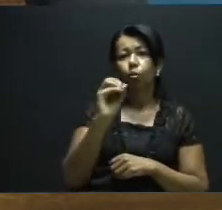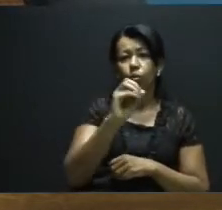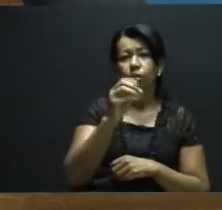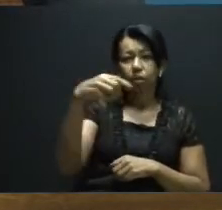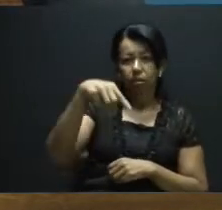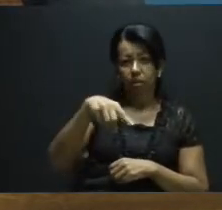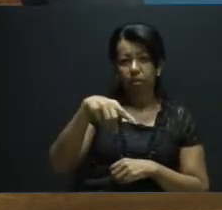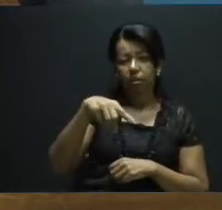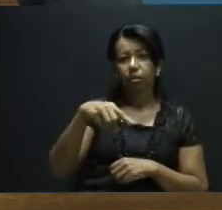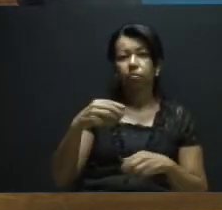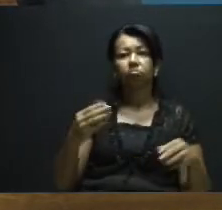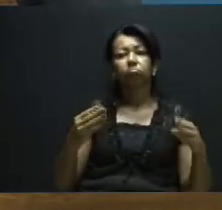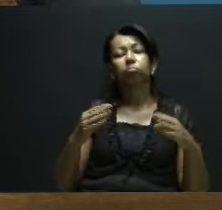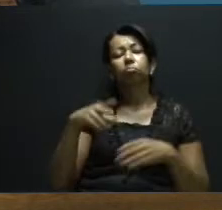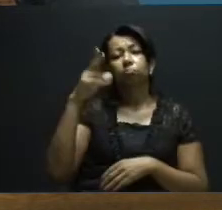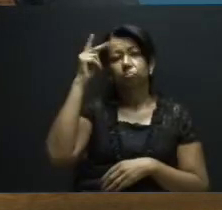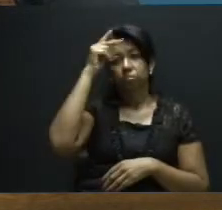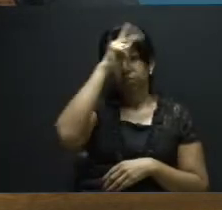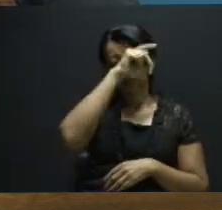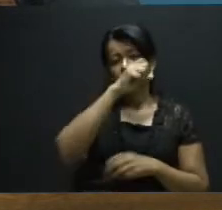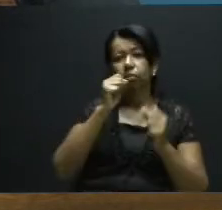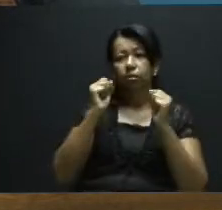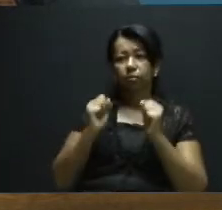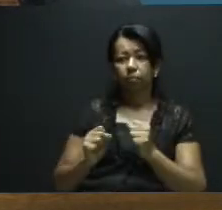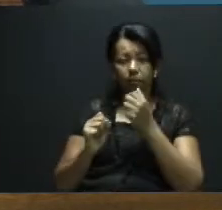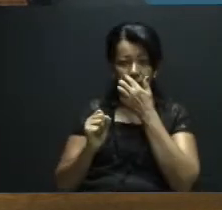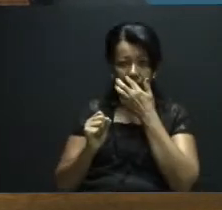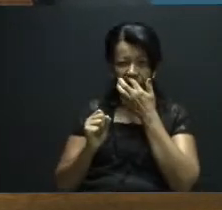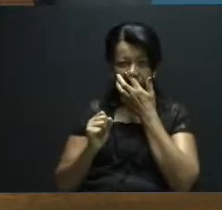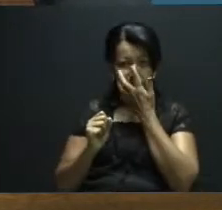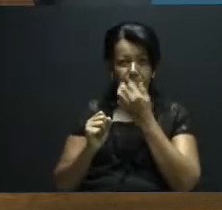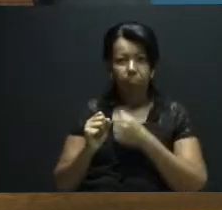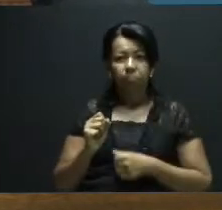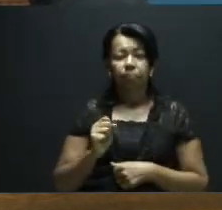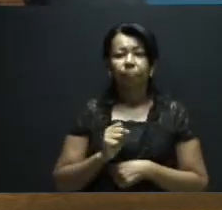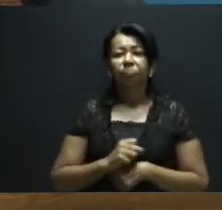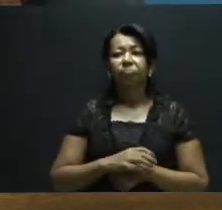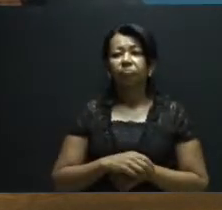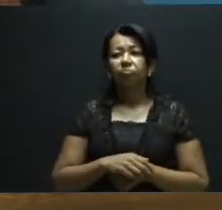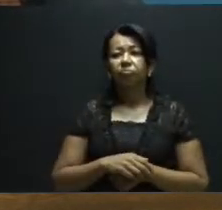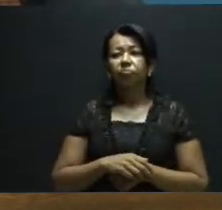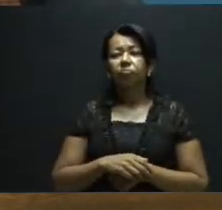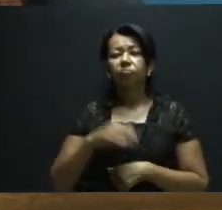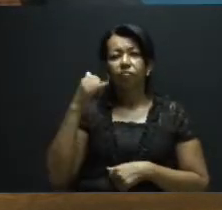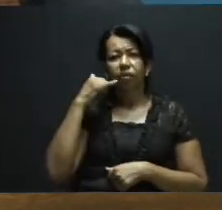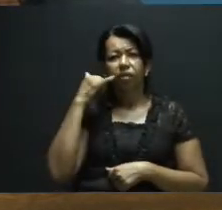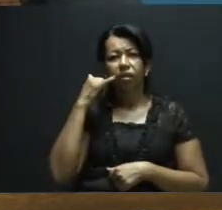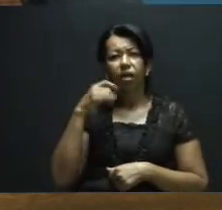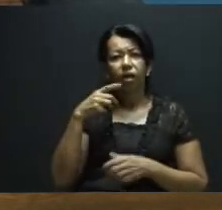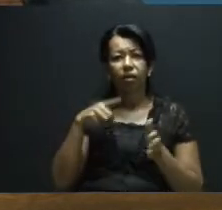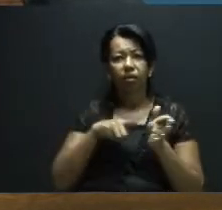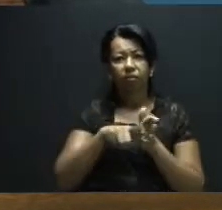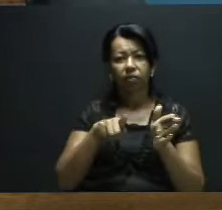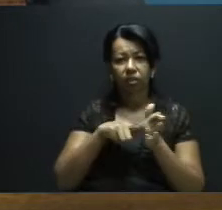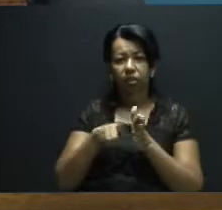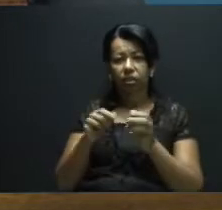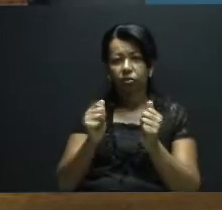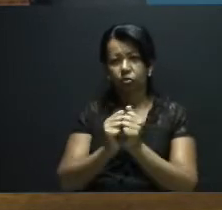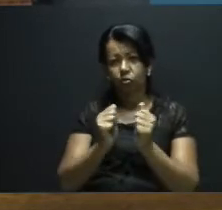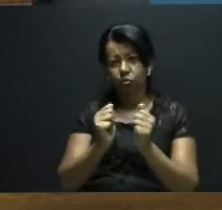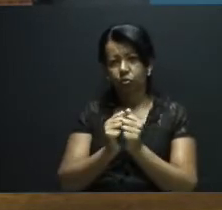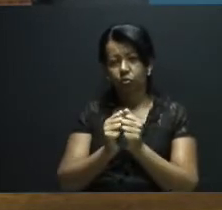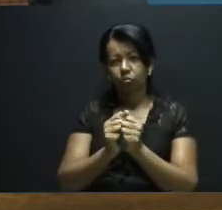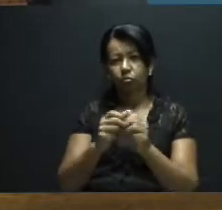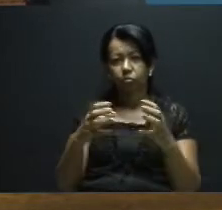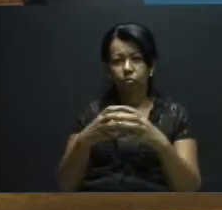prefeitura que possa a ouvir investigar junto ao departamento de vigilância e